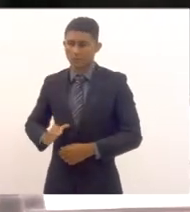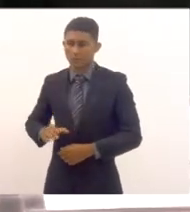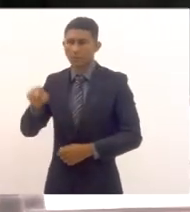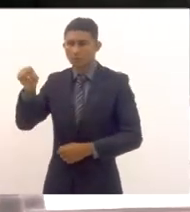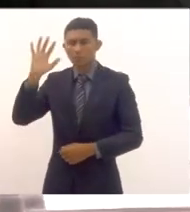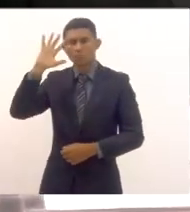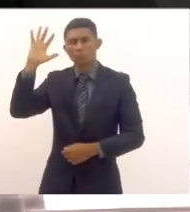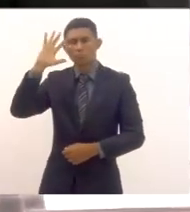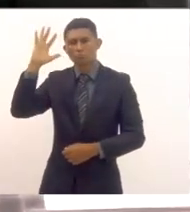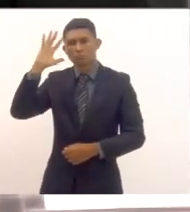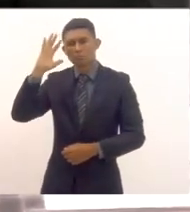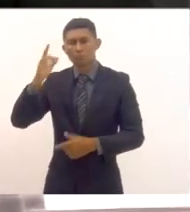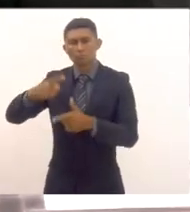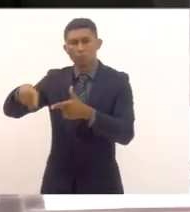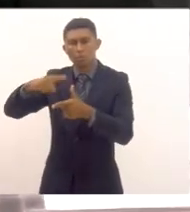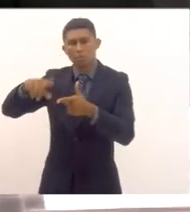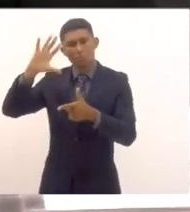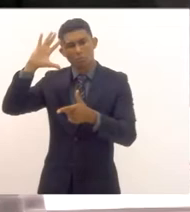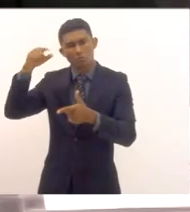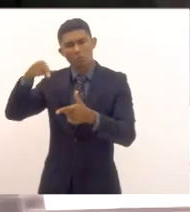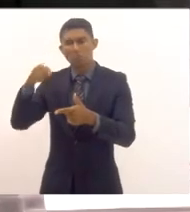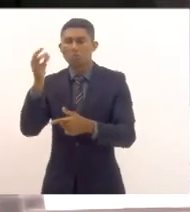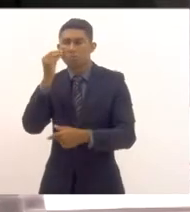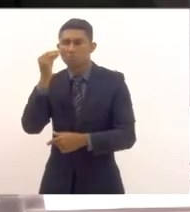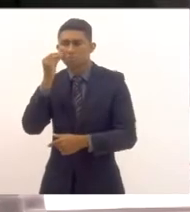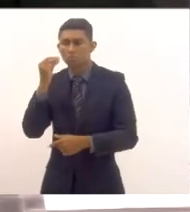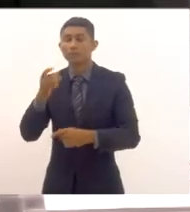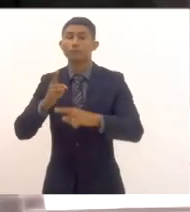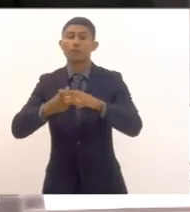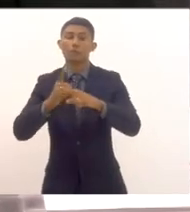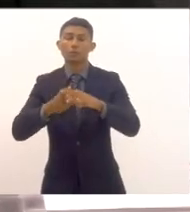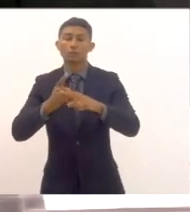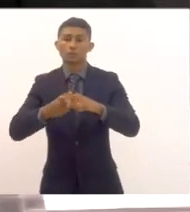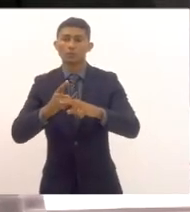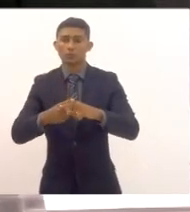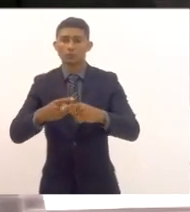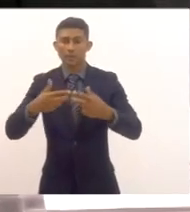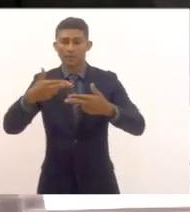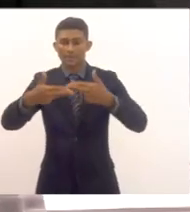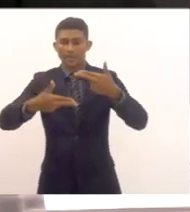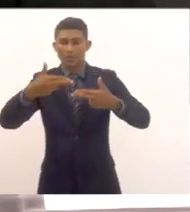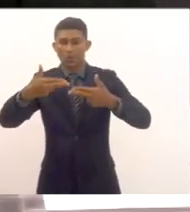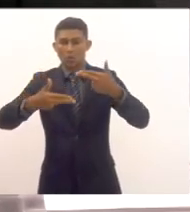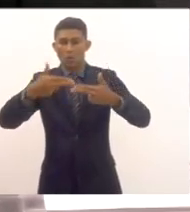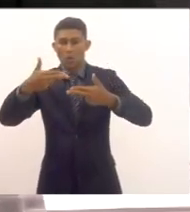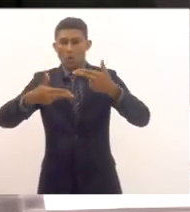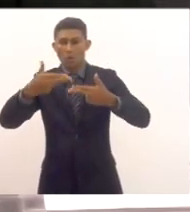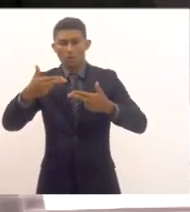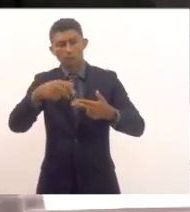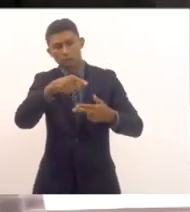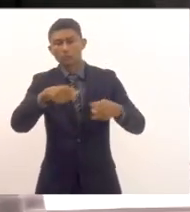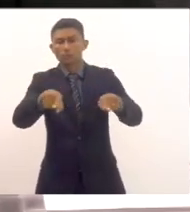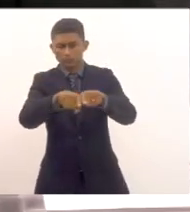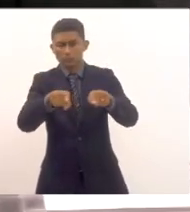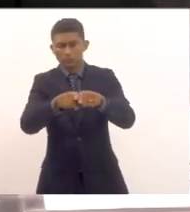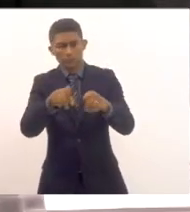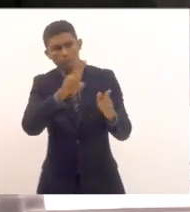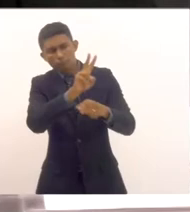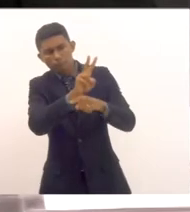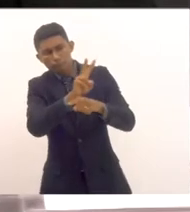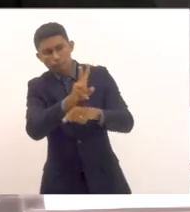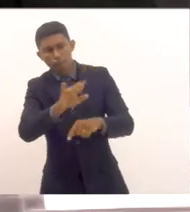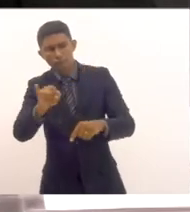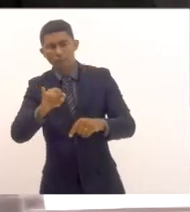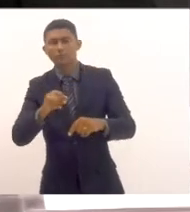tentar resolver de alguma forma os grandes recicladores também vão receber essa fiscalização porque é preocupação é que o ferro velho